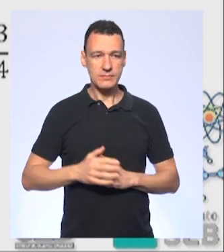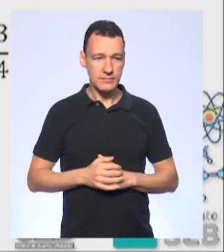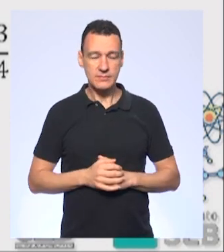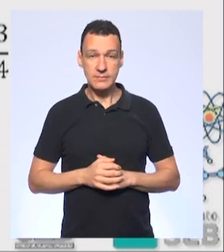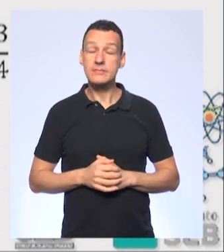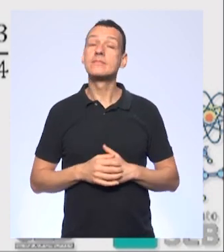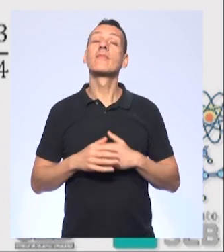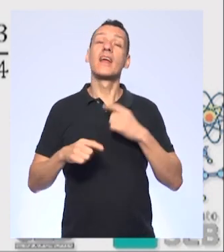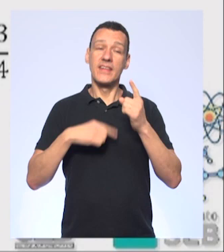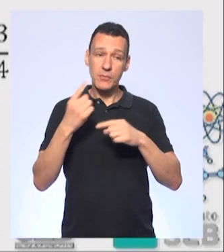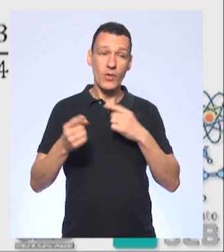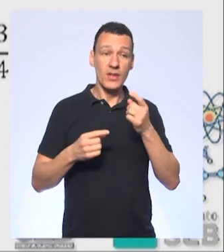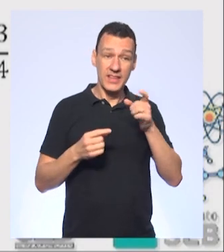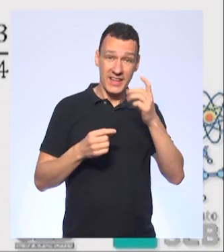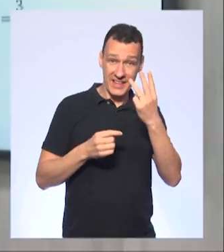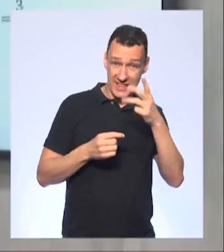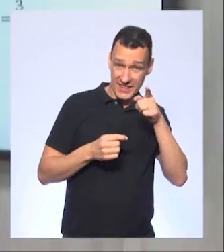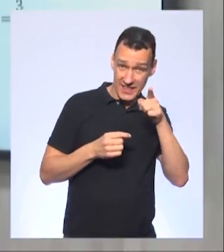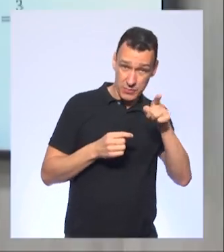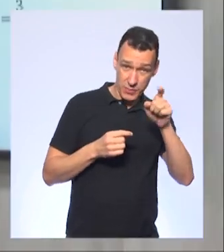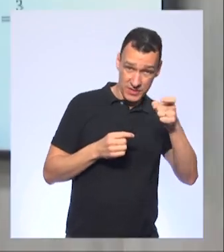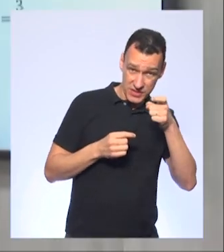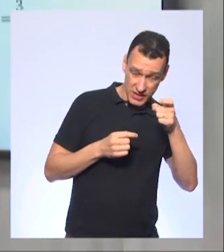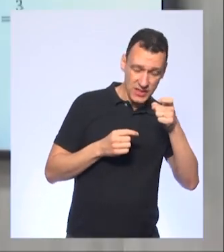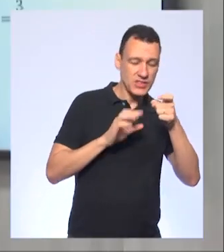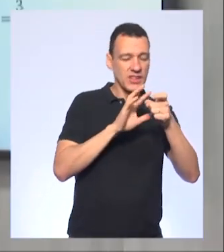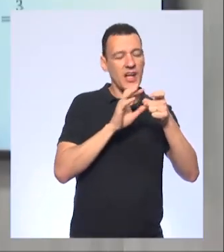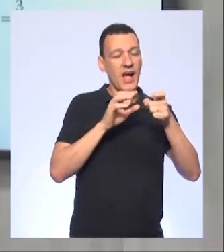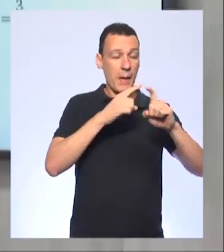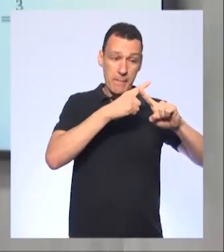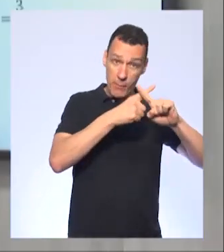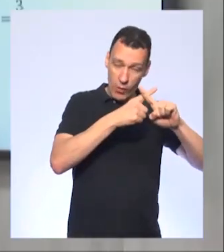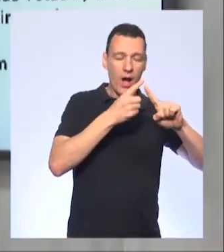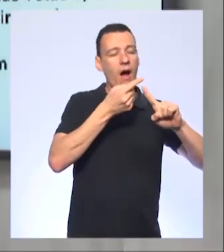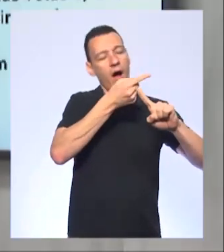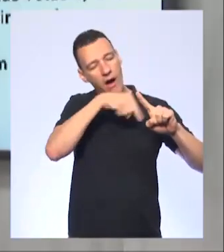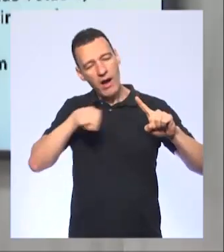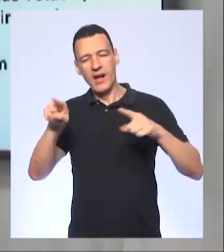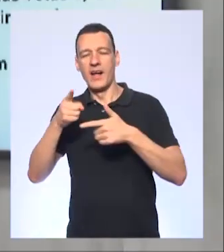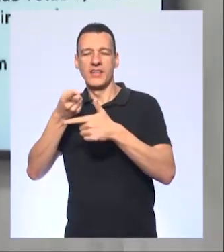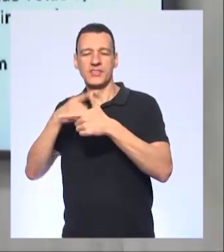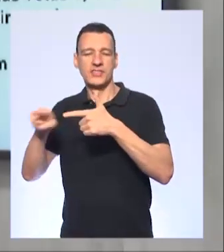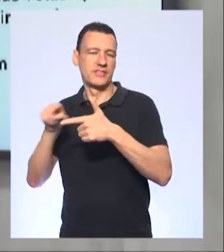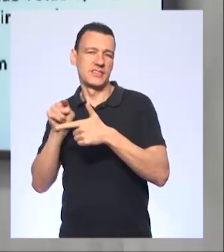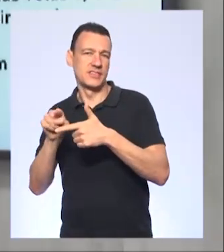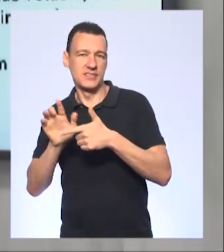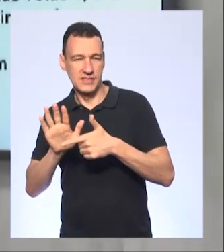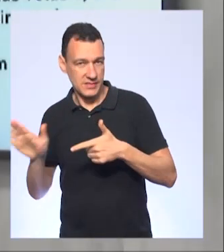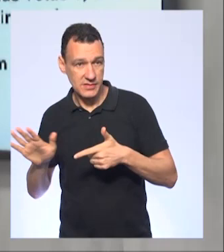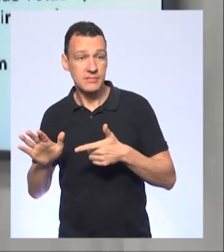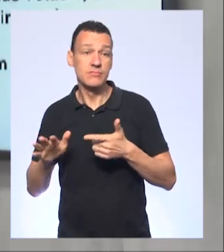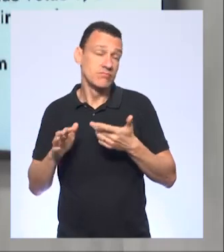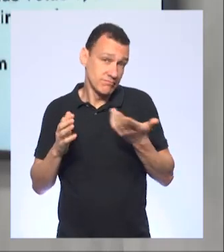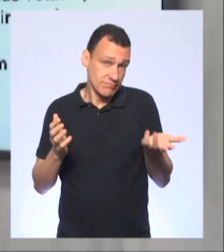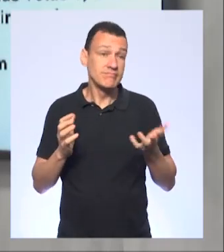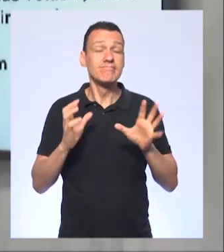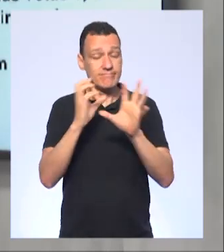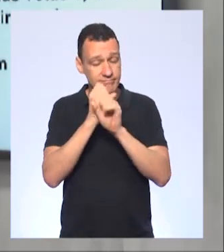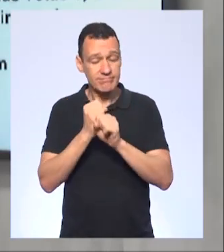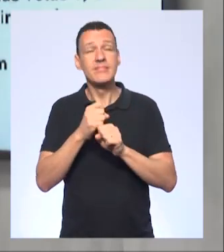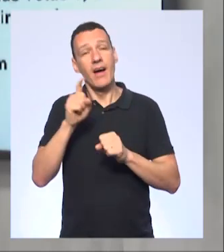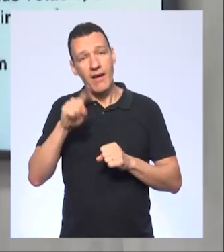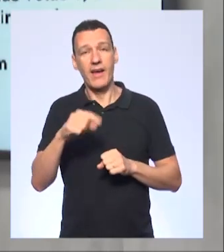passo dividindo. 114 por 3 vai dar 38. E 38 daria para nós marcarmos